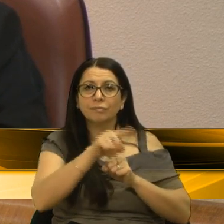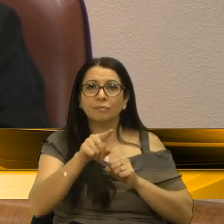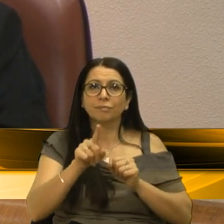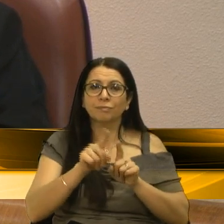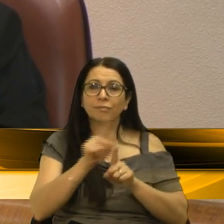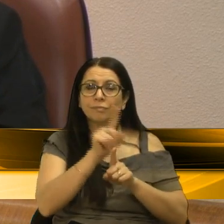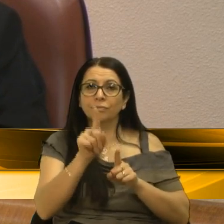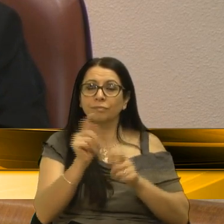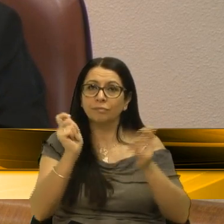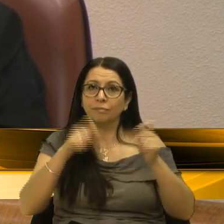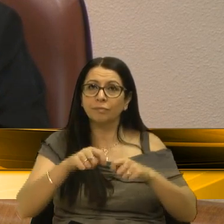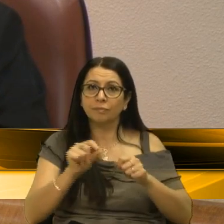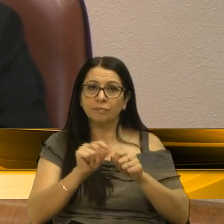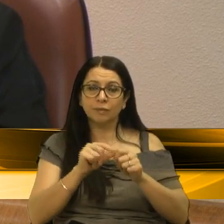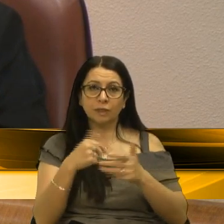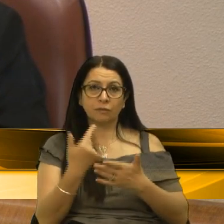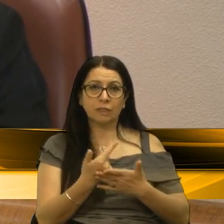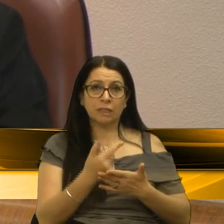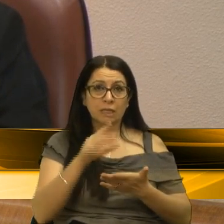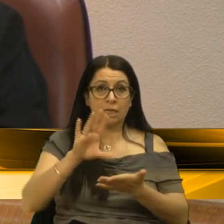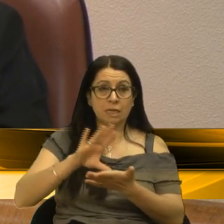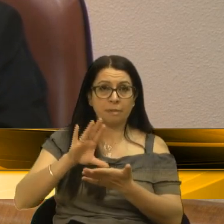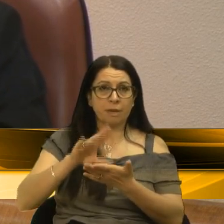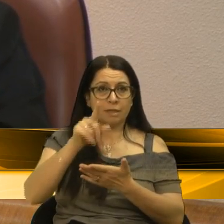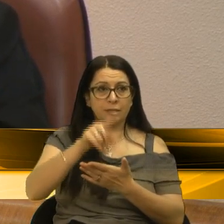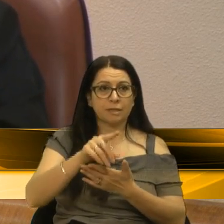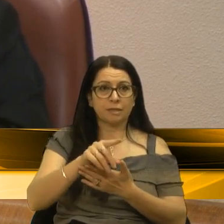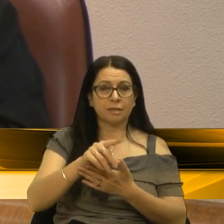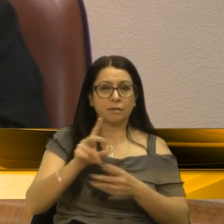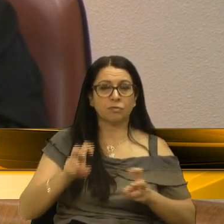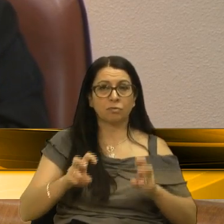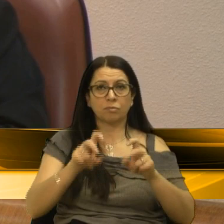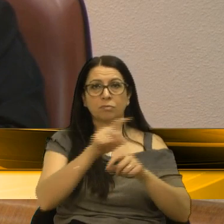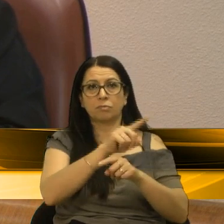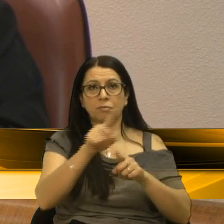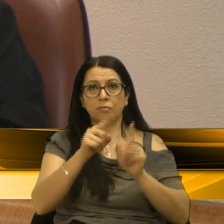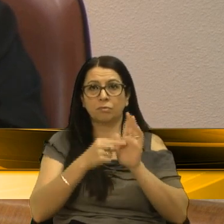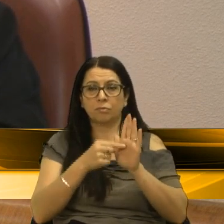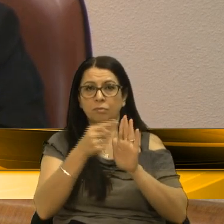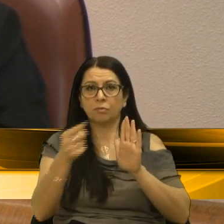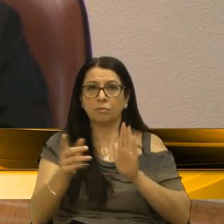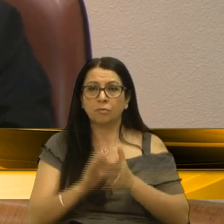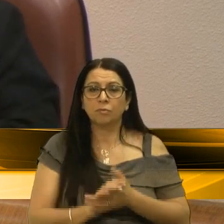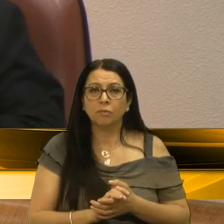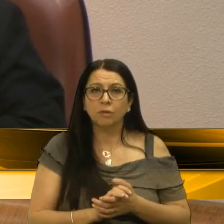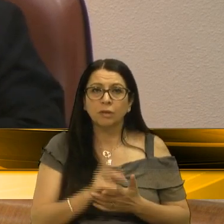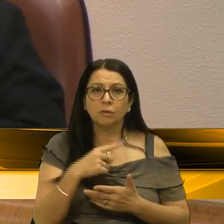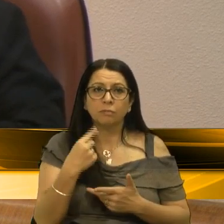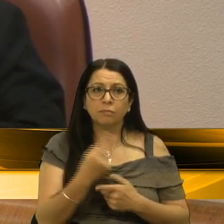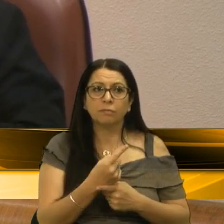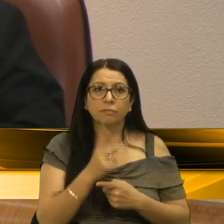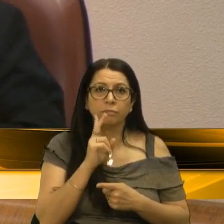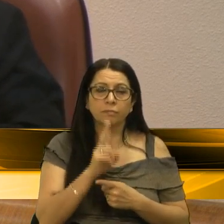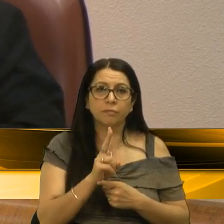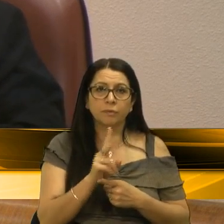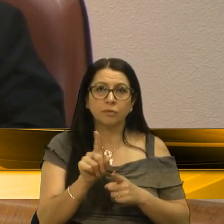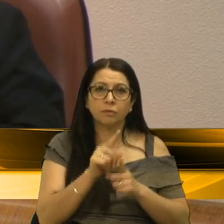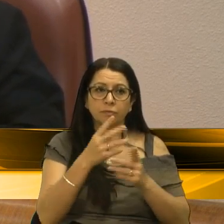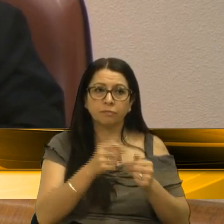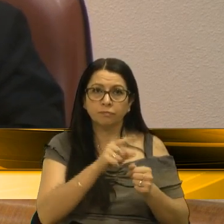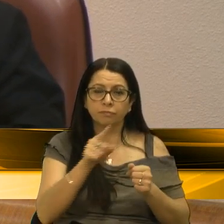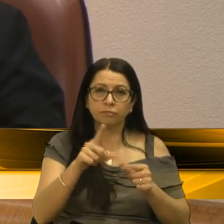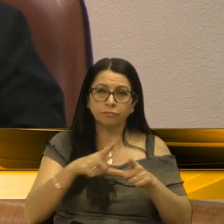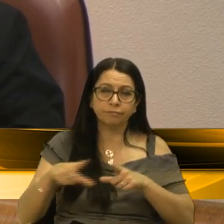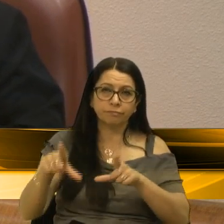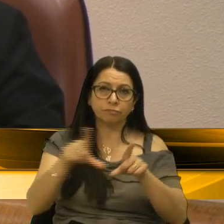não seria possível a realização na Praça Dante, mas foi sugerido outro local. Informou que, como sugerido outro espaço e